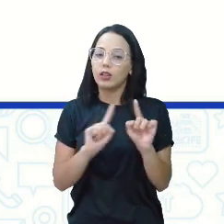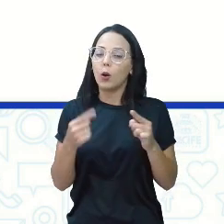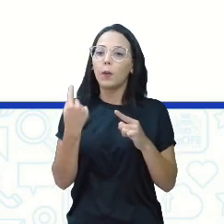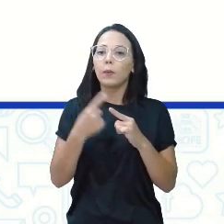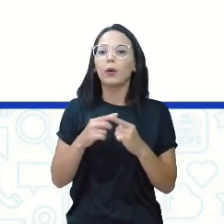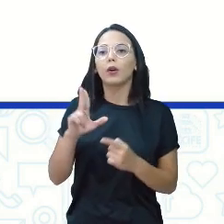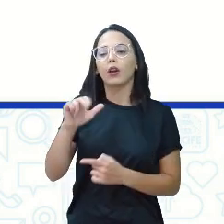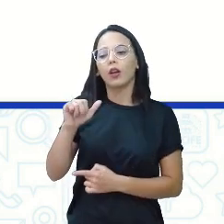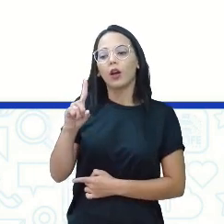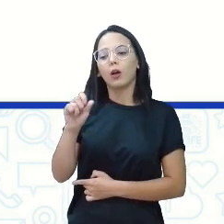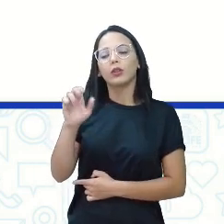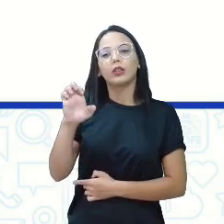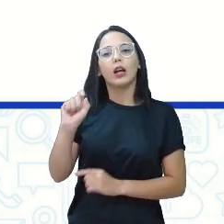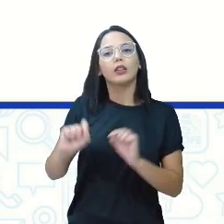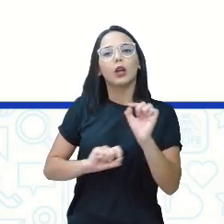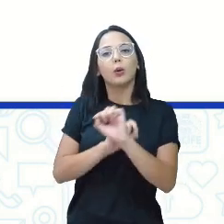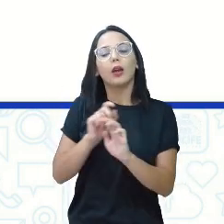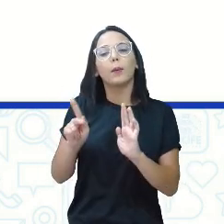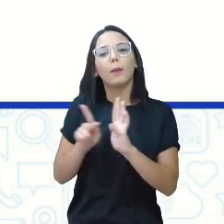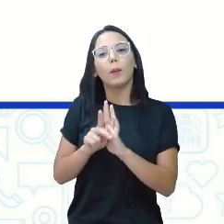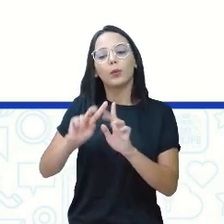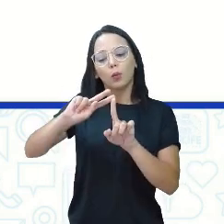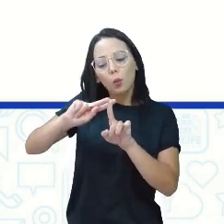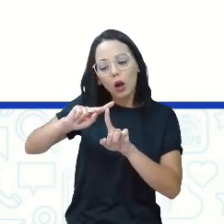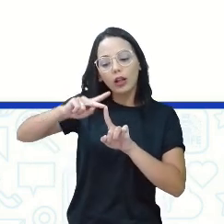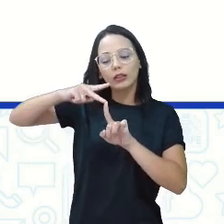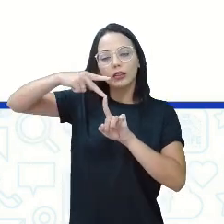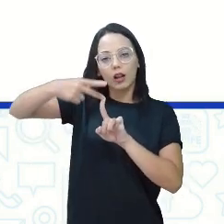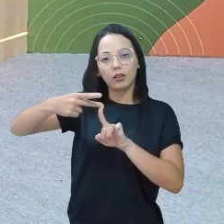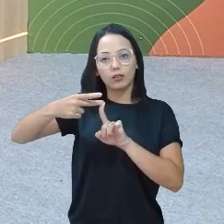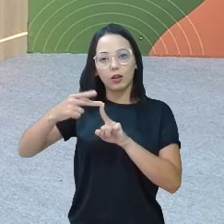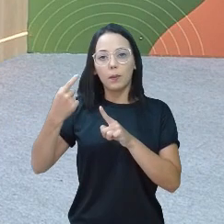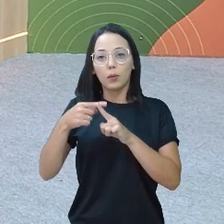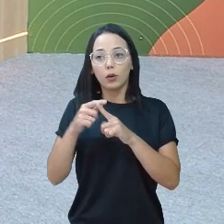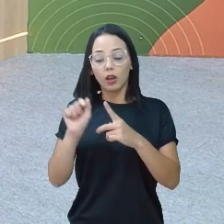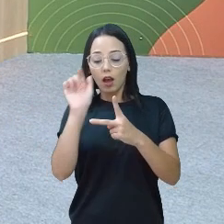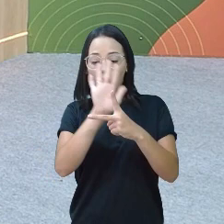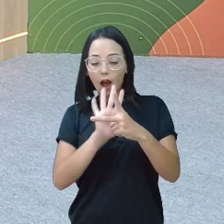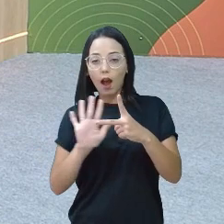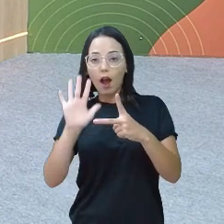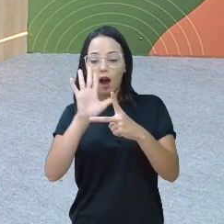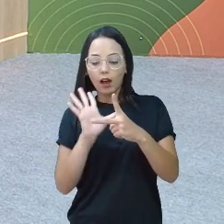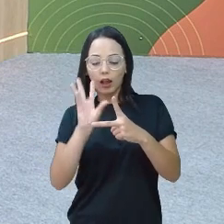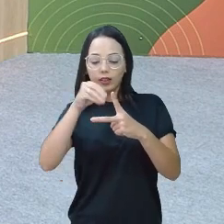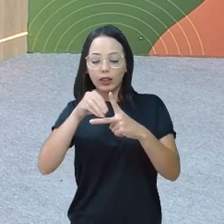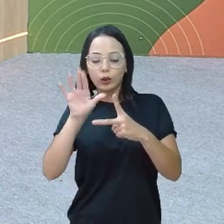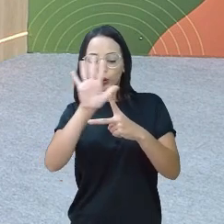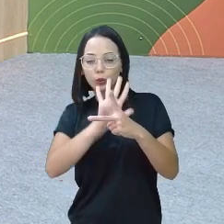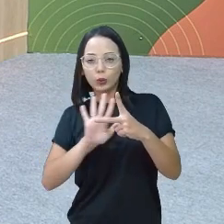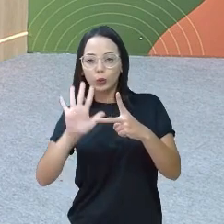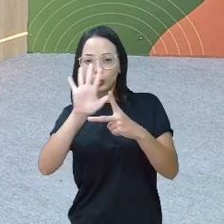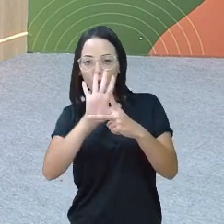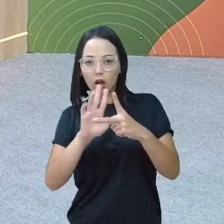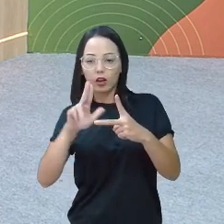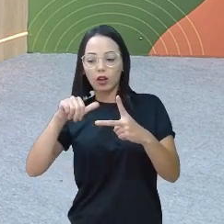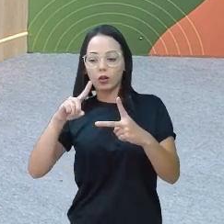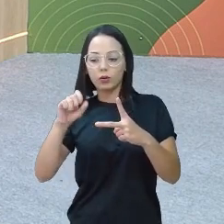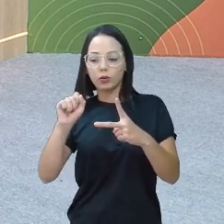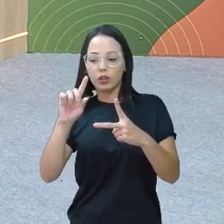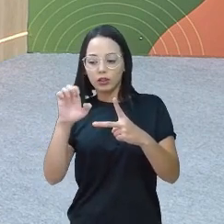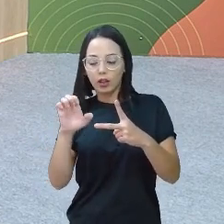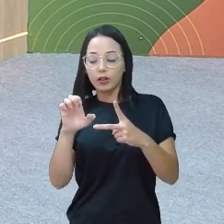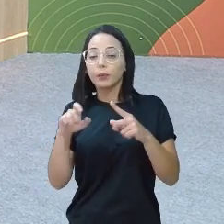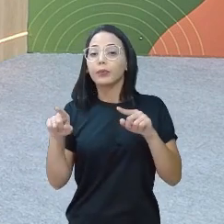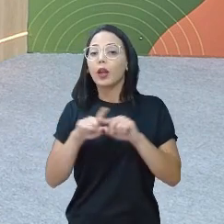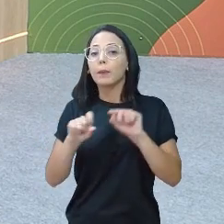está sendo quadrada, né? Porque a gente está colocando aí a unidade da área ocupada, tá certo? Da superfície ocupada.